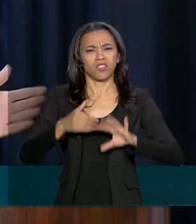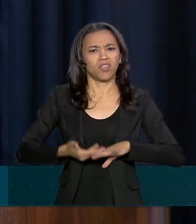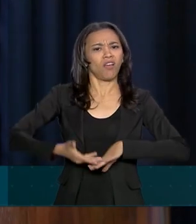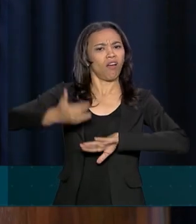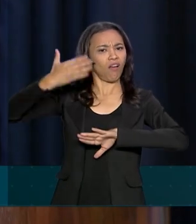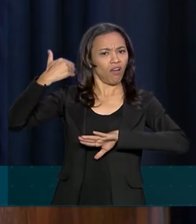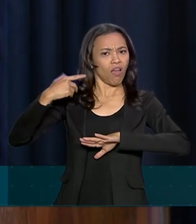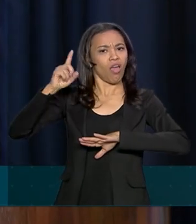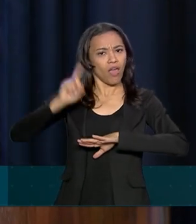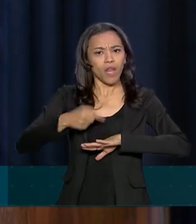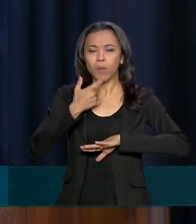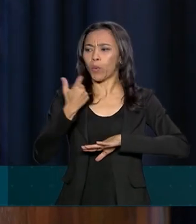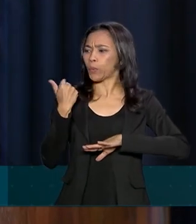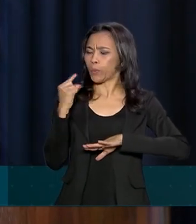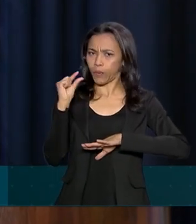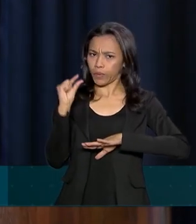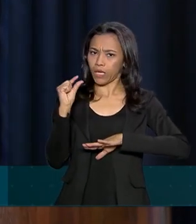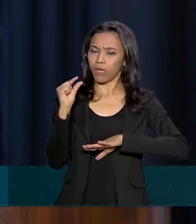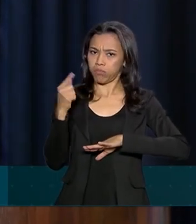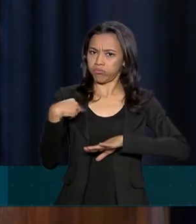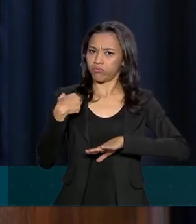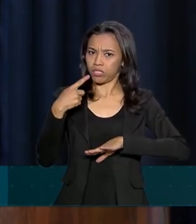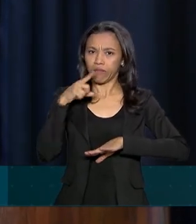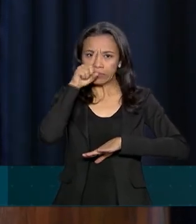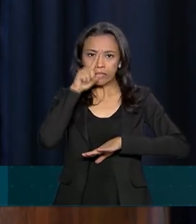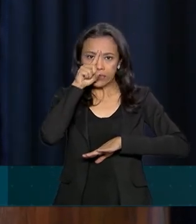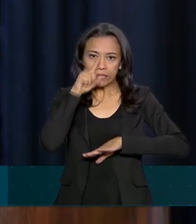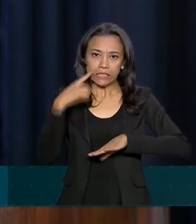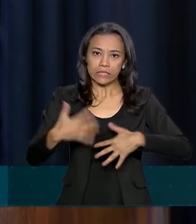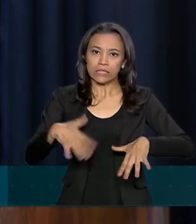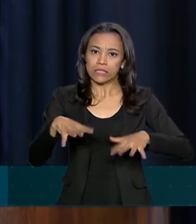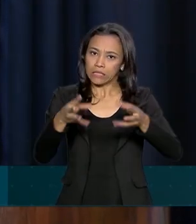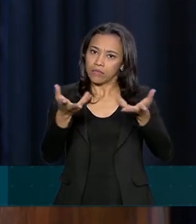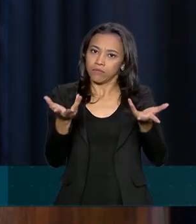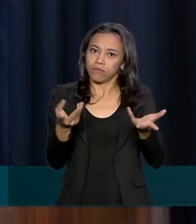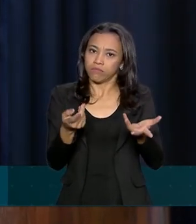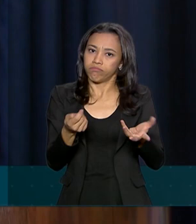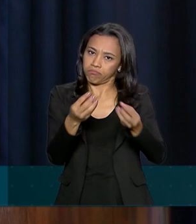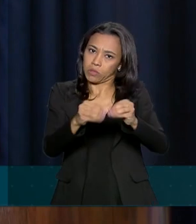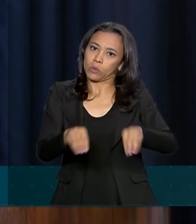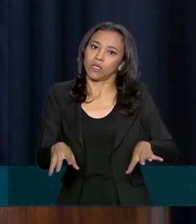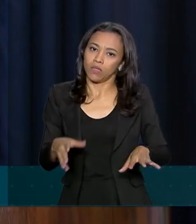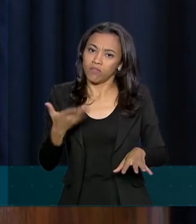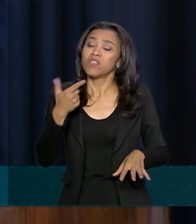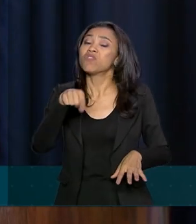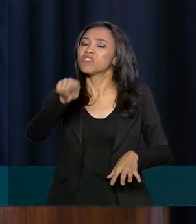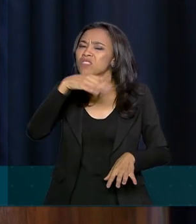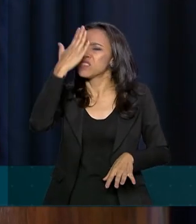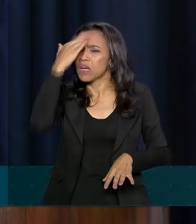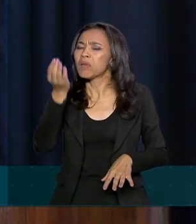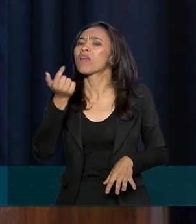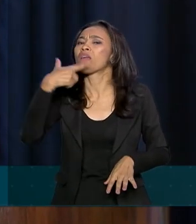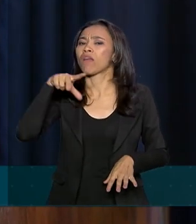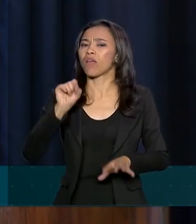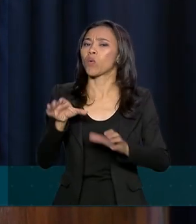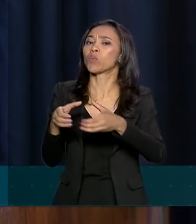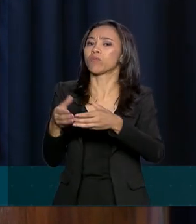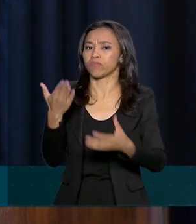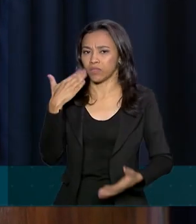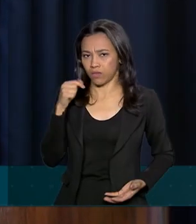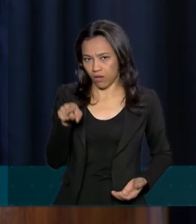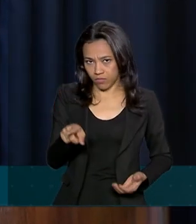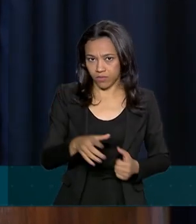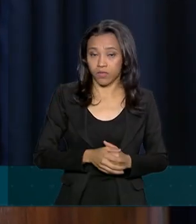há pouco tempo. Aí sim, os senhores sabem muito bem por quem. Então, esse